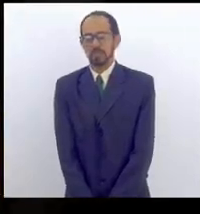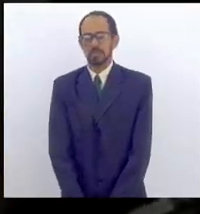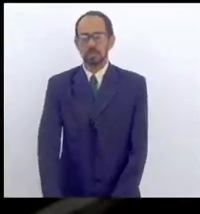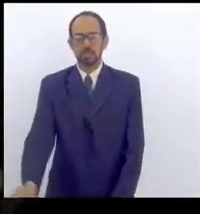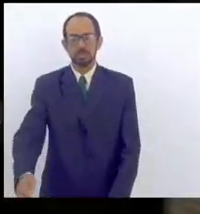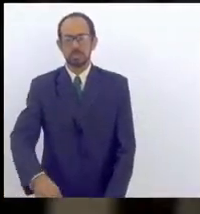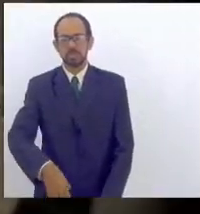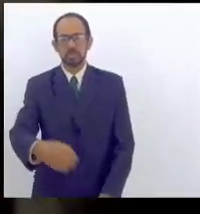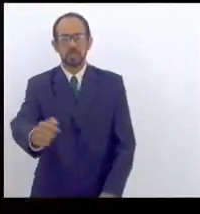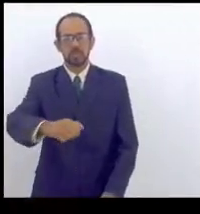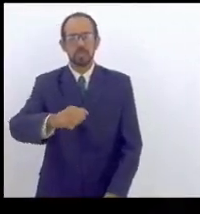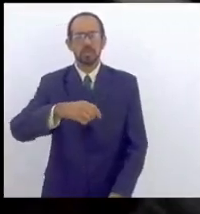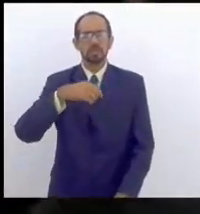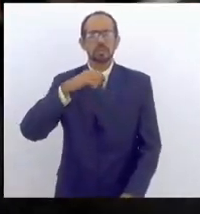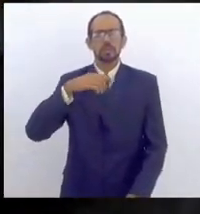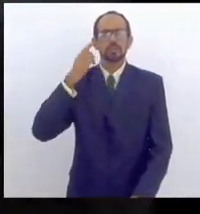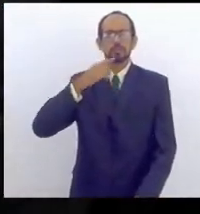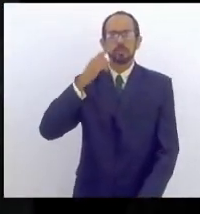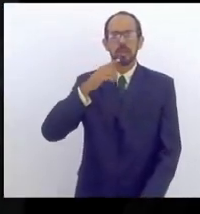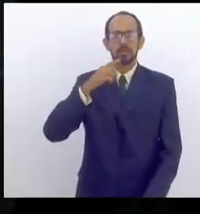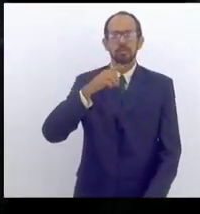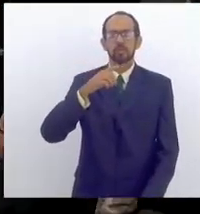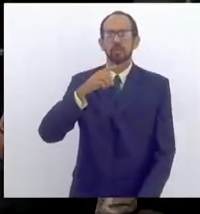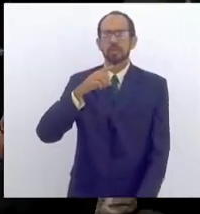Deputado Delarore.